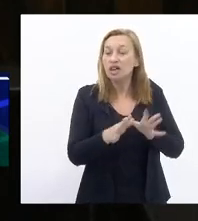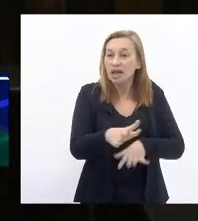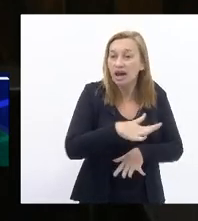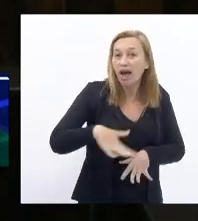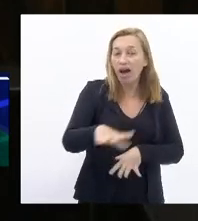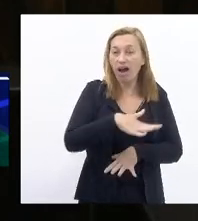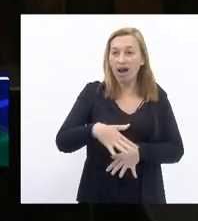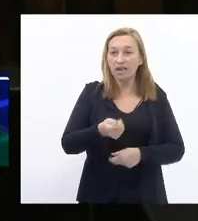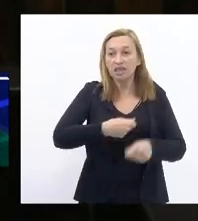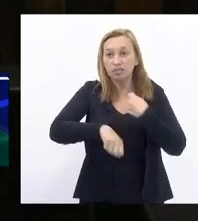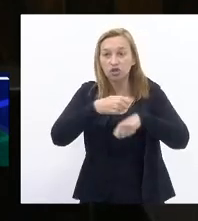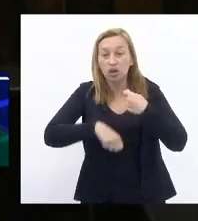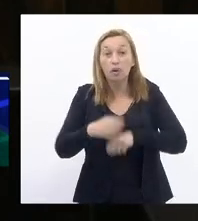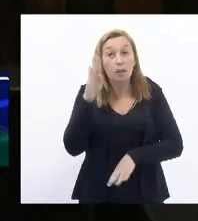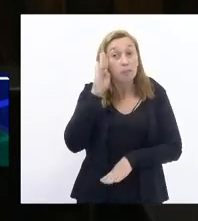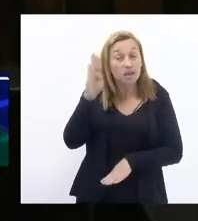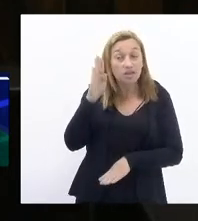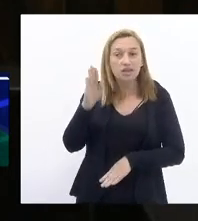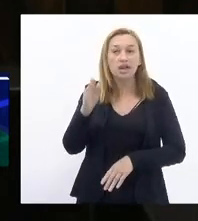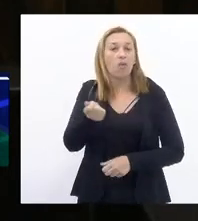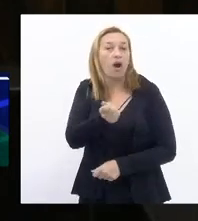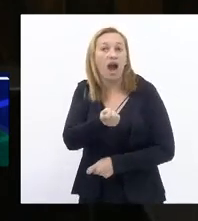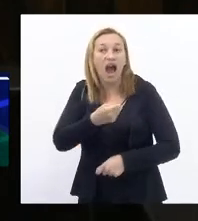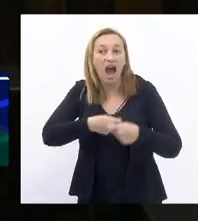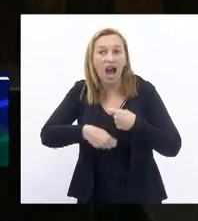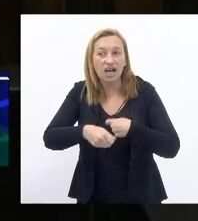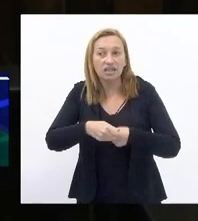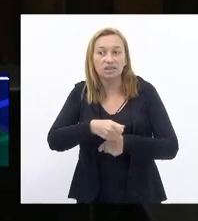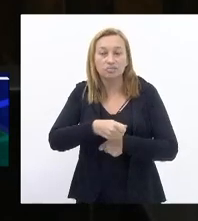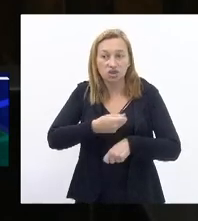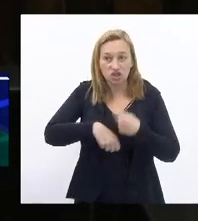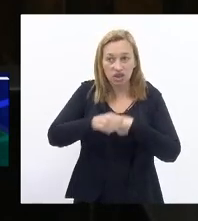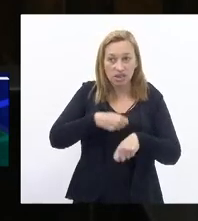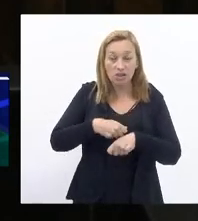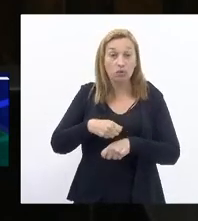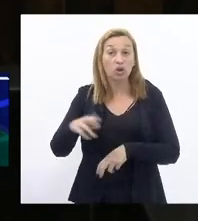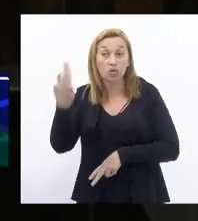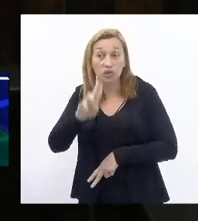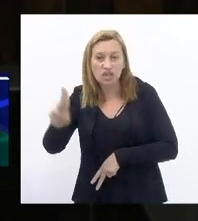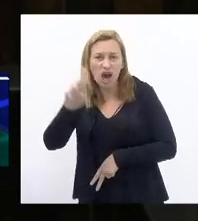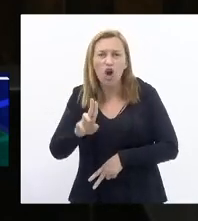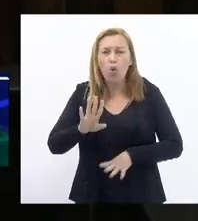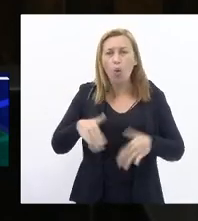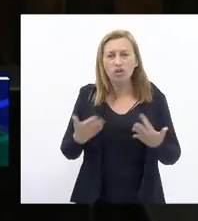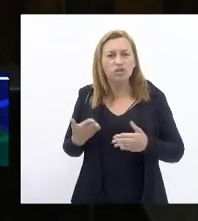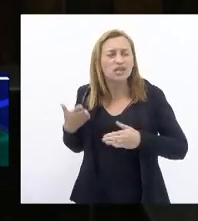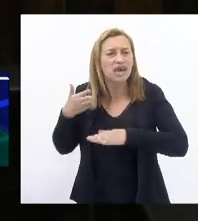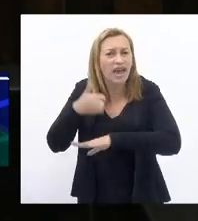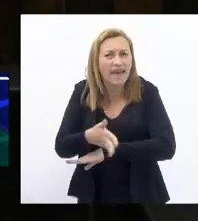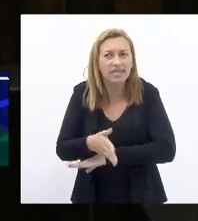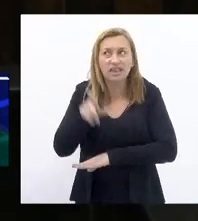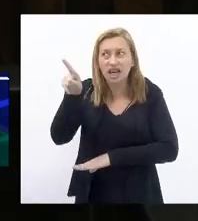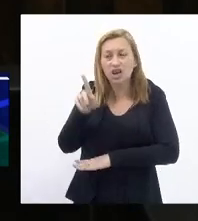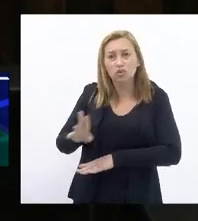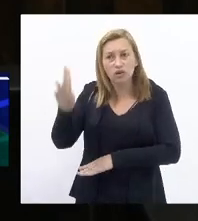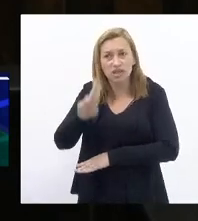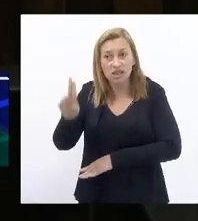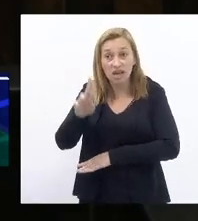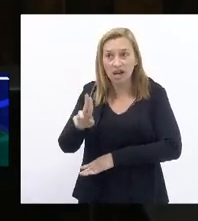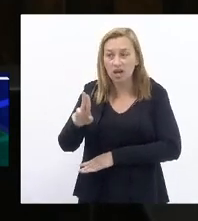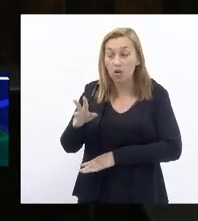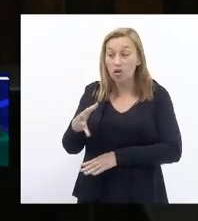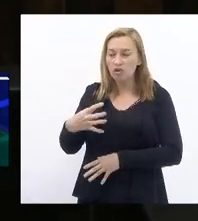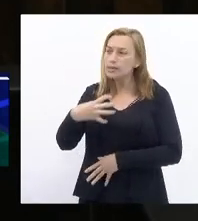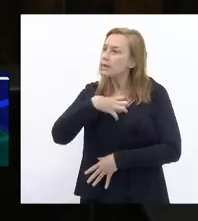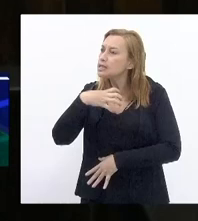serviço, principalmente da administração daquela universidade. Quando você entra naquela universidade, a impressão que